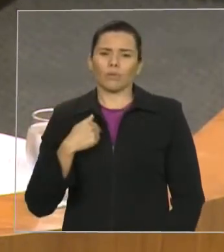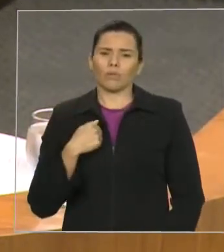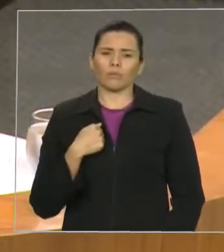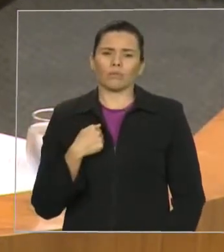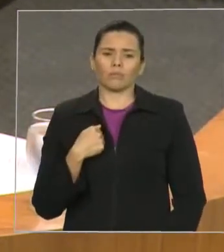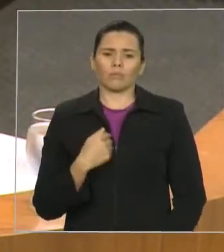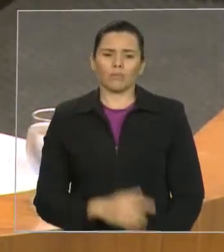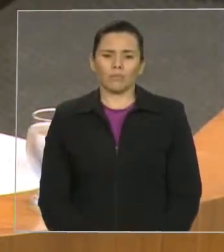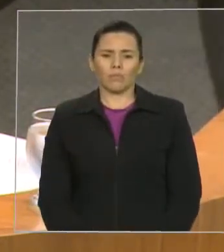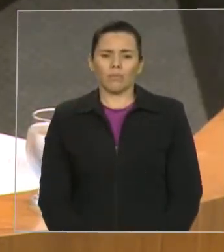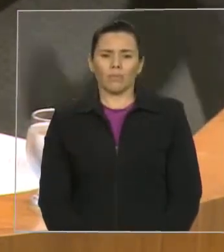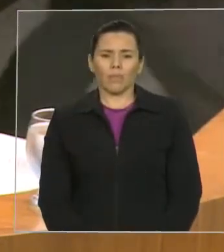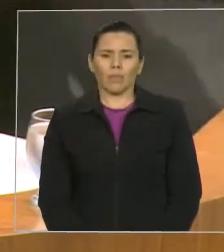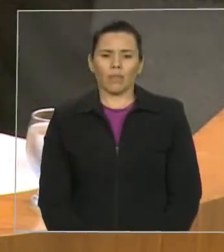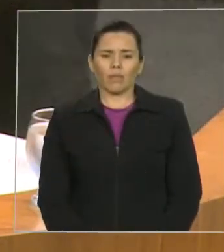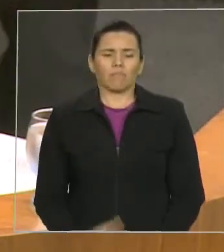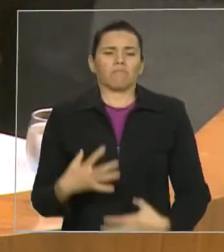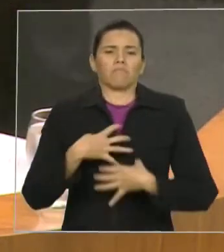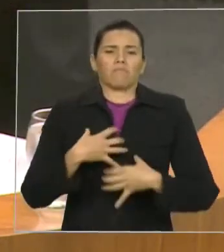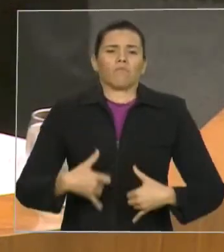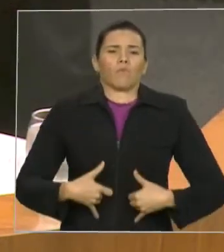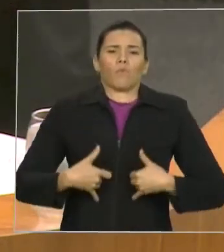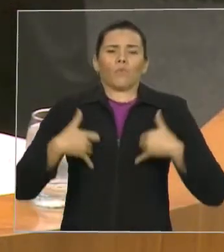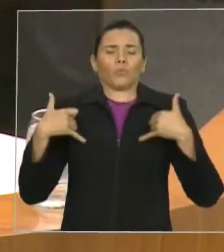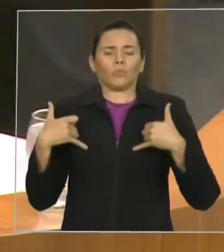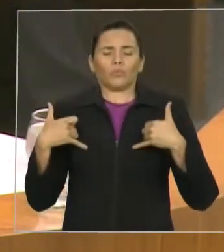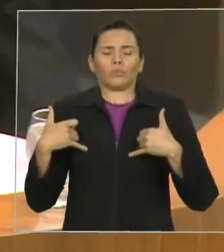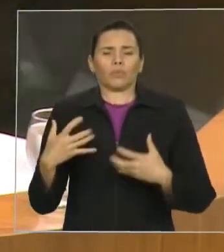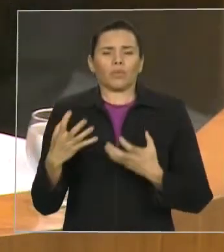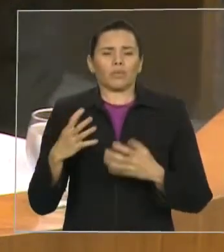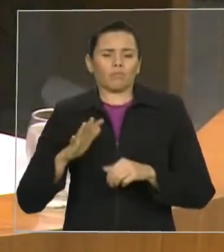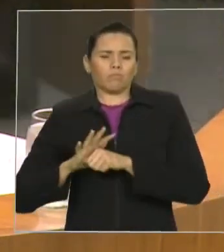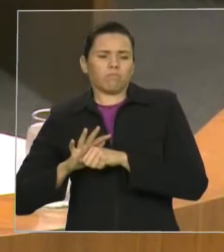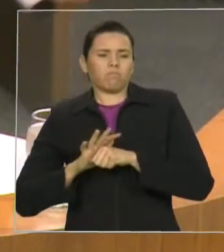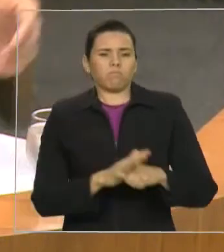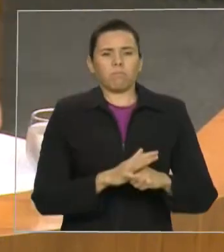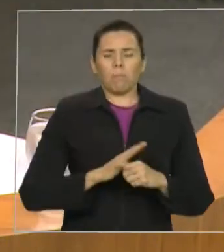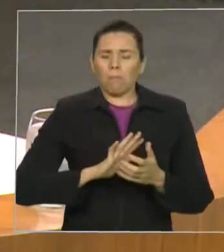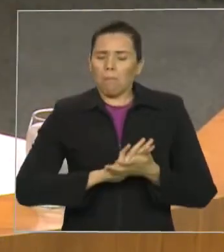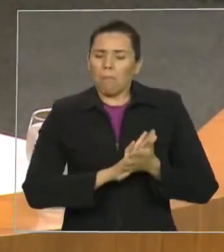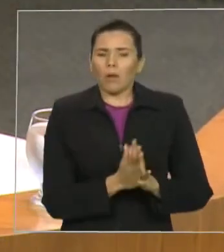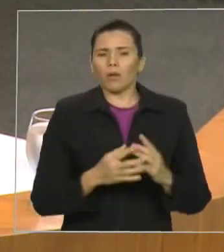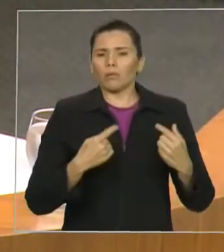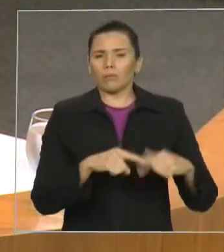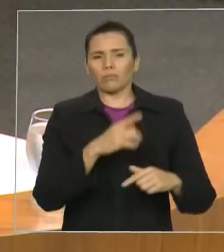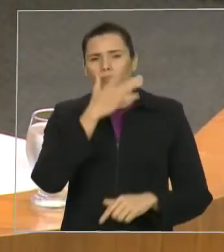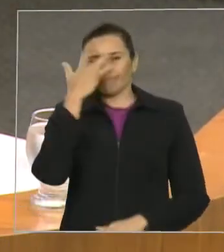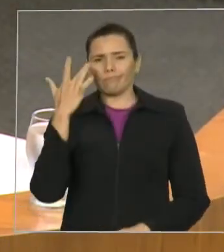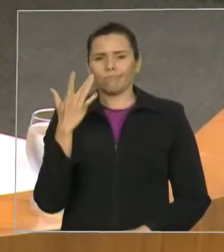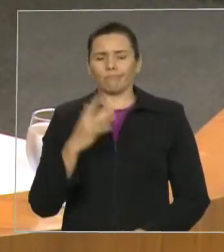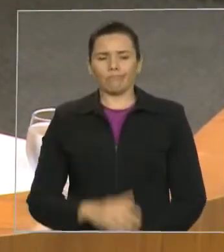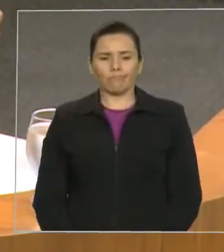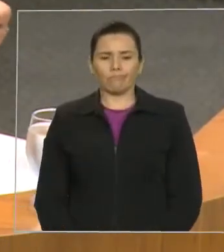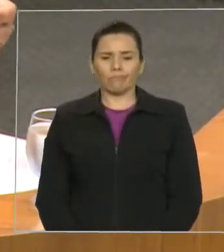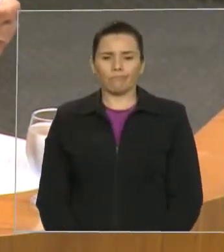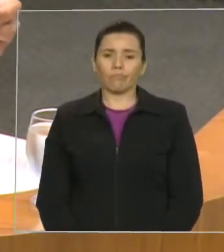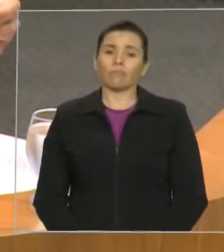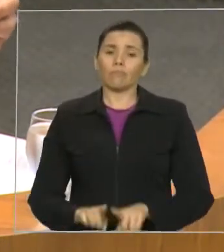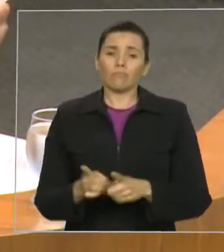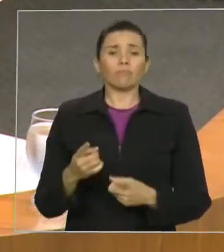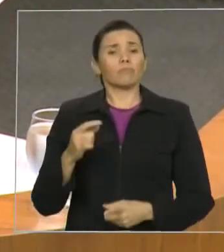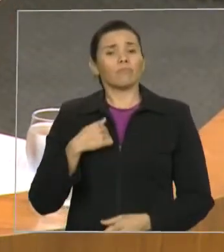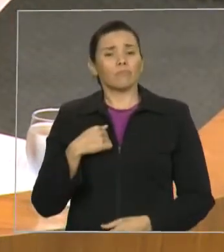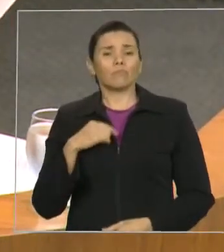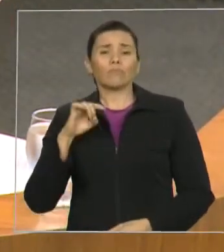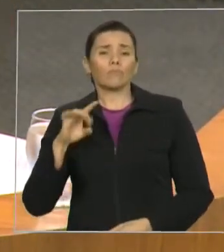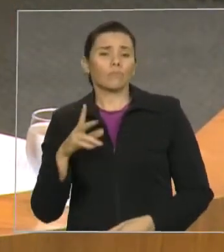cobrindo a luz de ninguém. Simplesmente destaquei